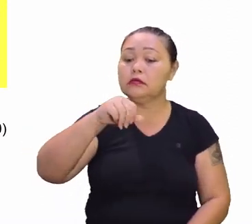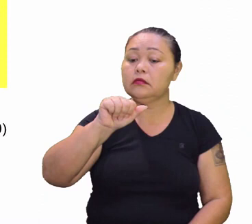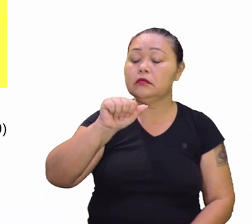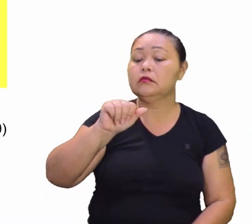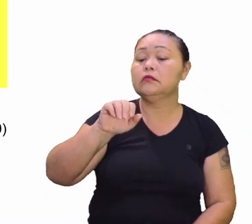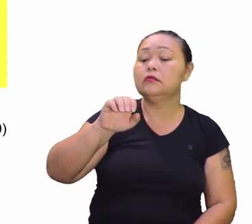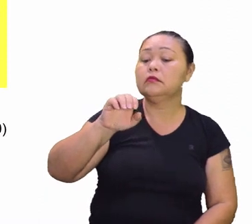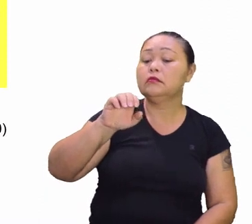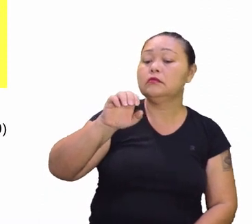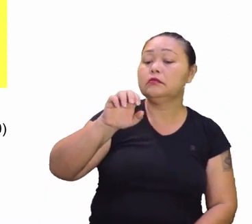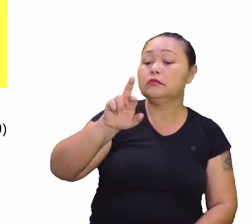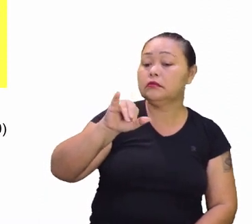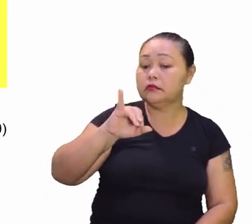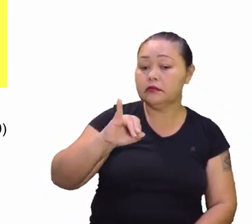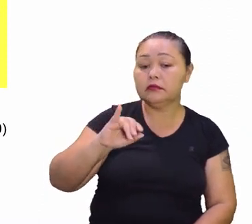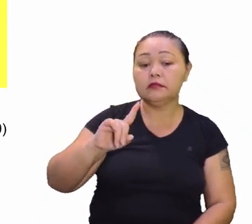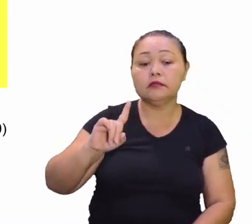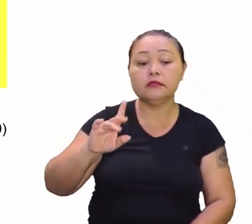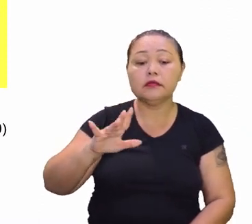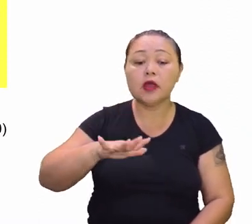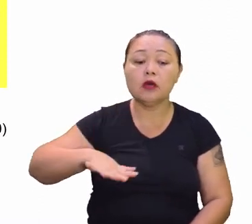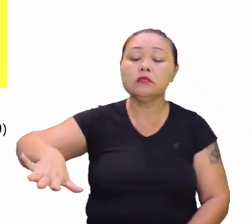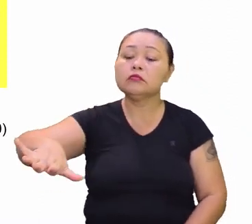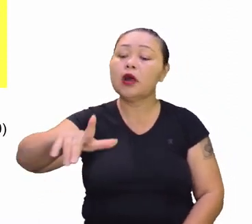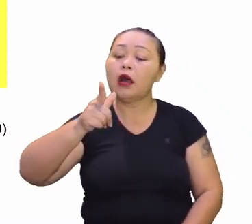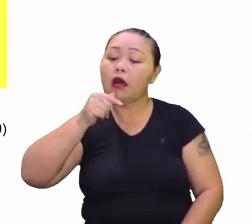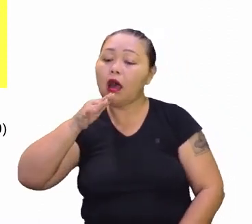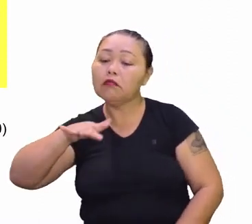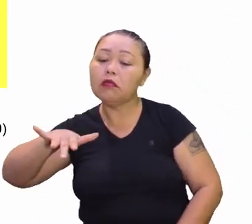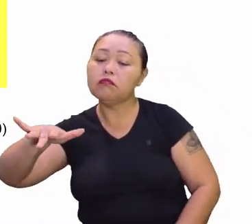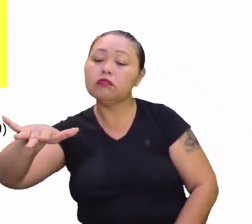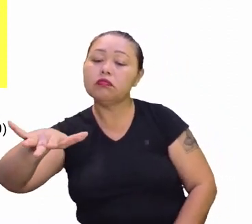Exatamente. Que drenam uma área de